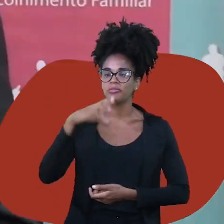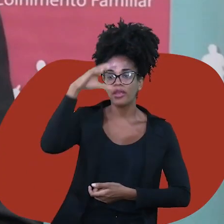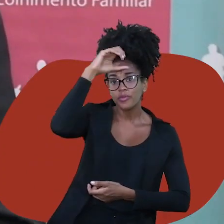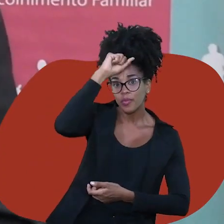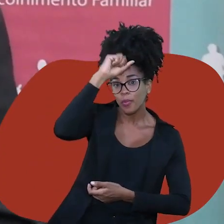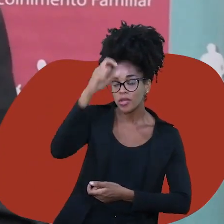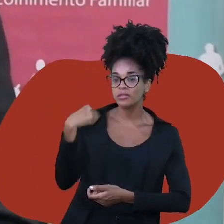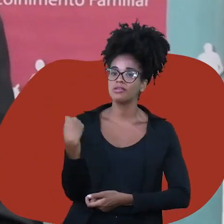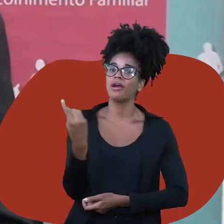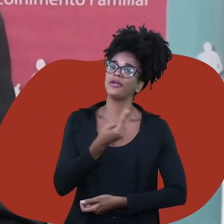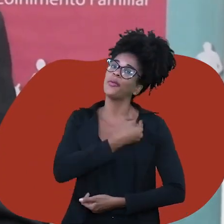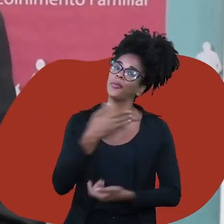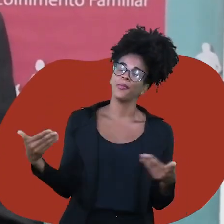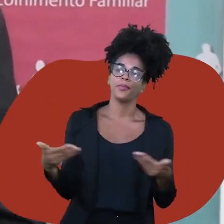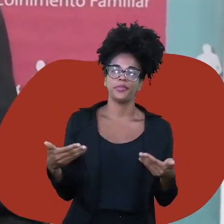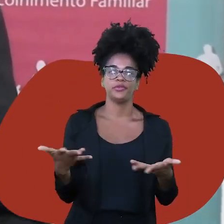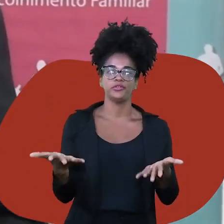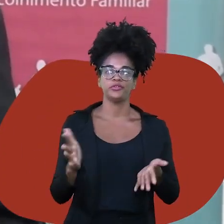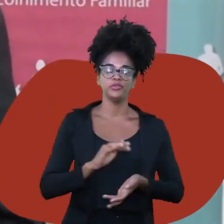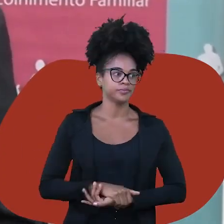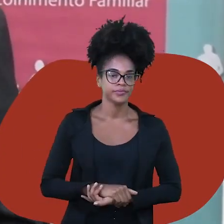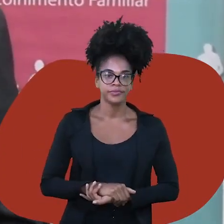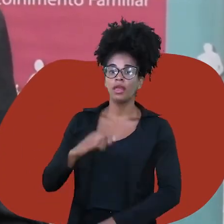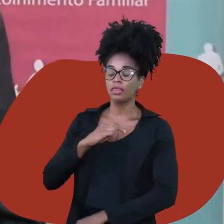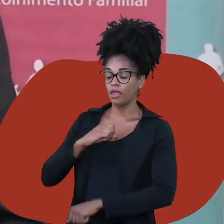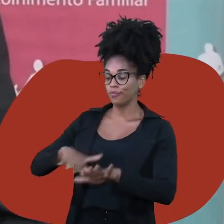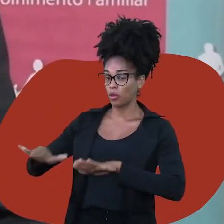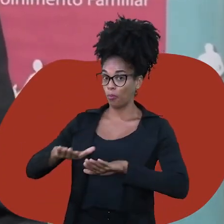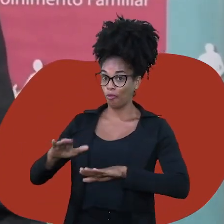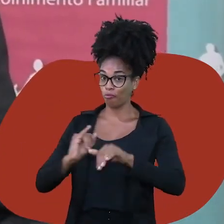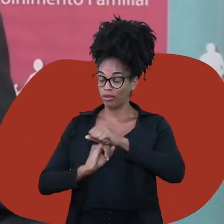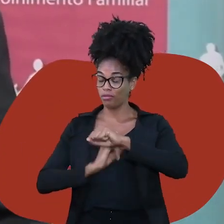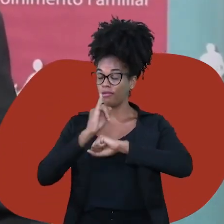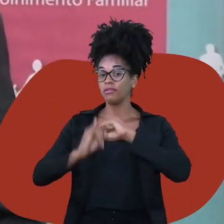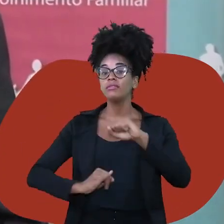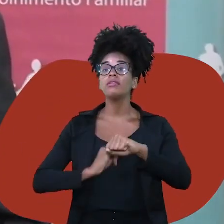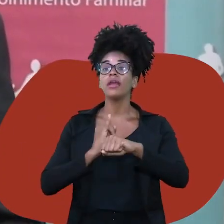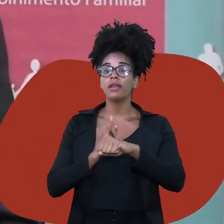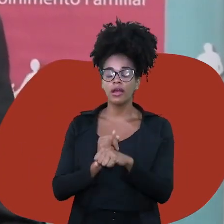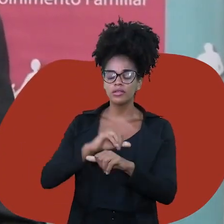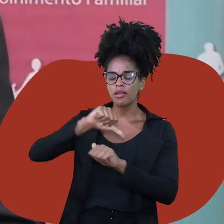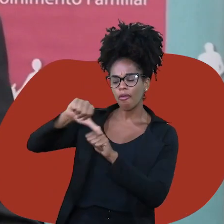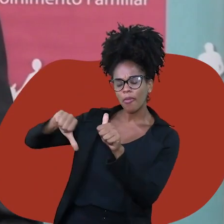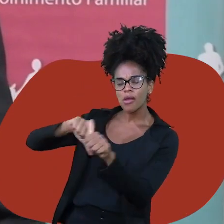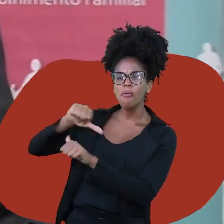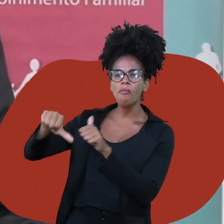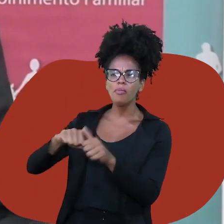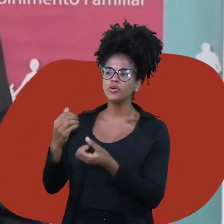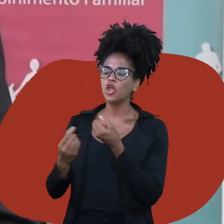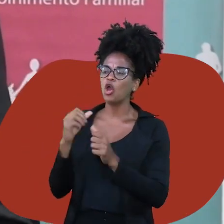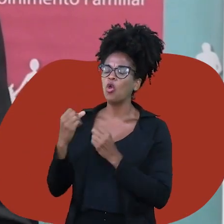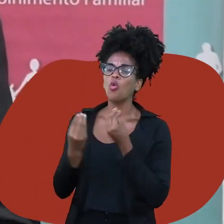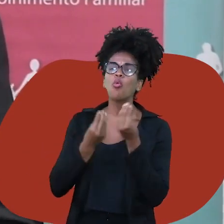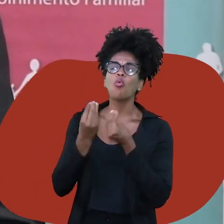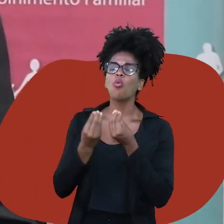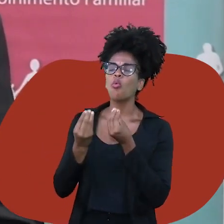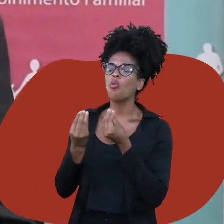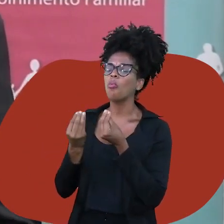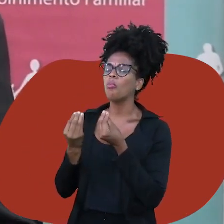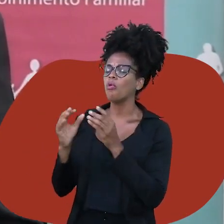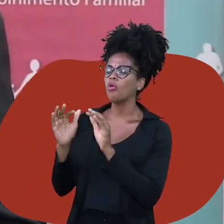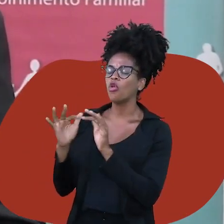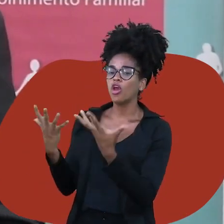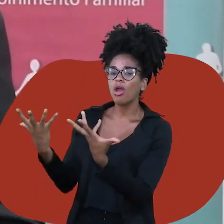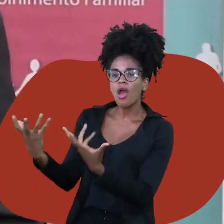hoje. Existe um movimento internacional para tentar modificar a forma do acolhimento, a forma do cuidado prestado à criança